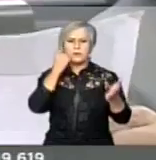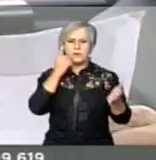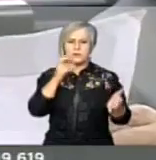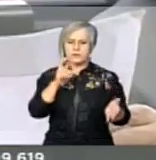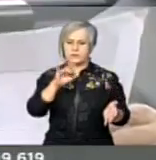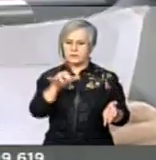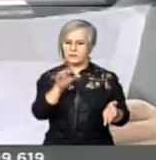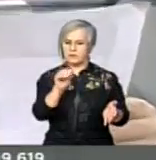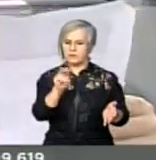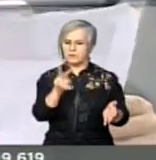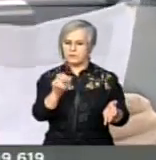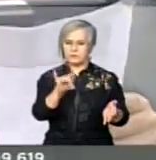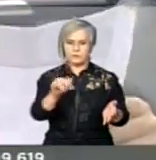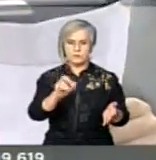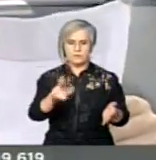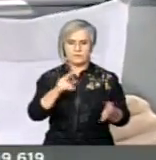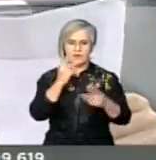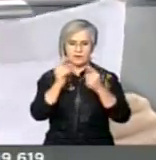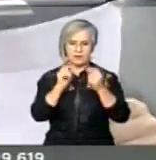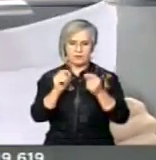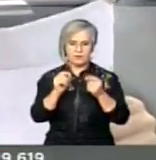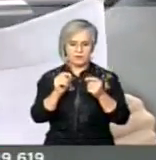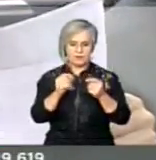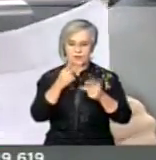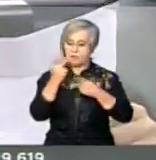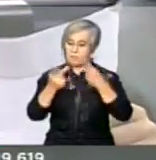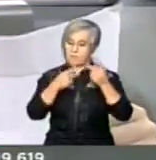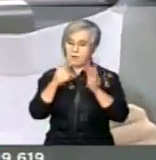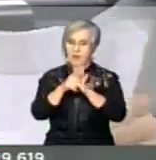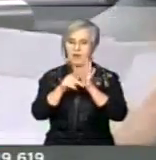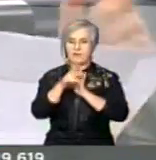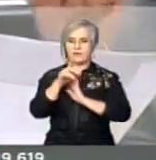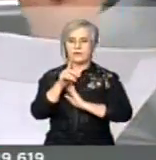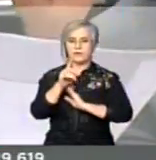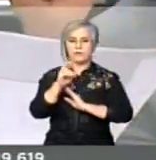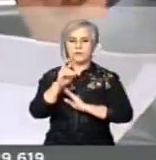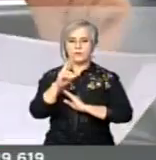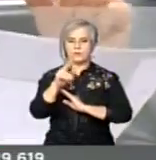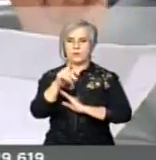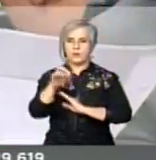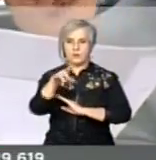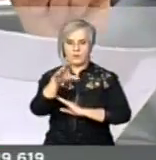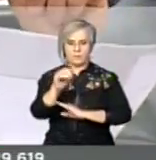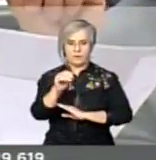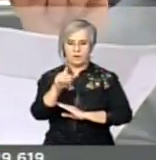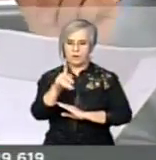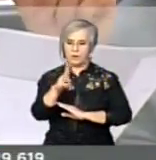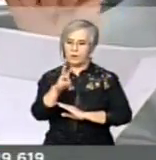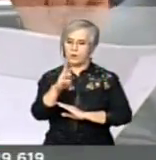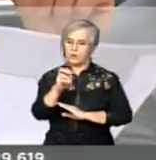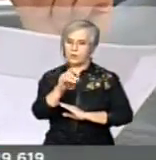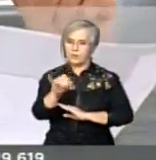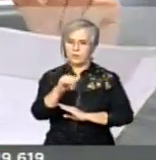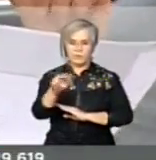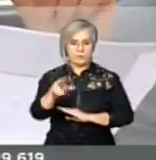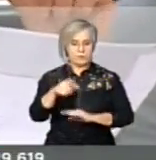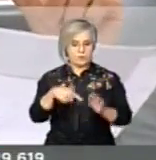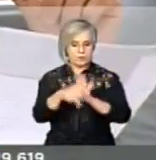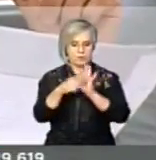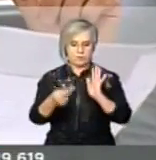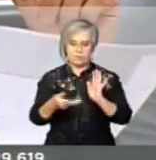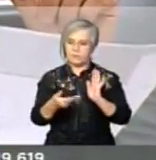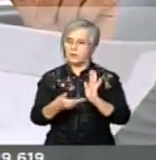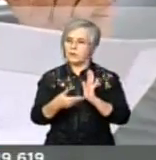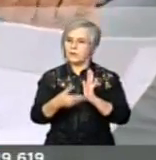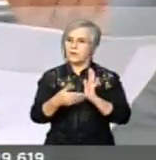seguinte, palavras do Dr. Paulo Brossard. A autoridade do Congresso em matéria de impeachment é